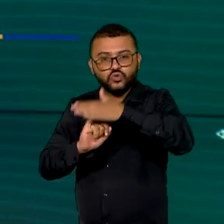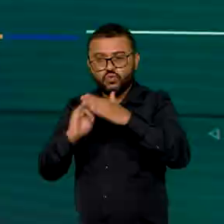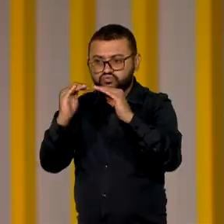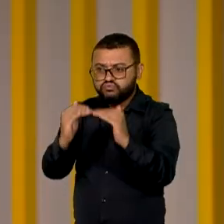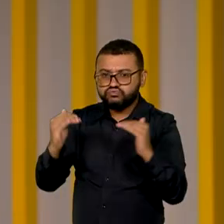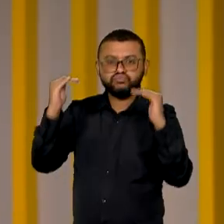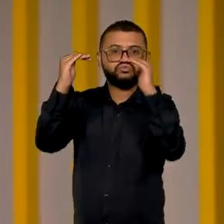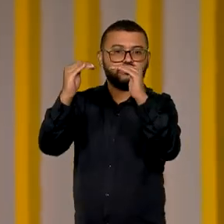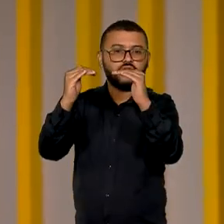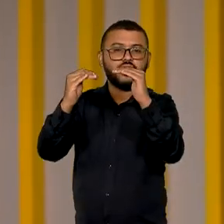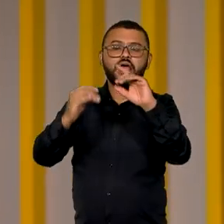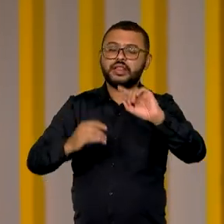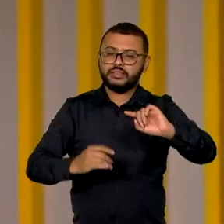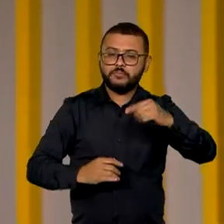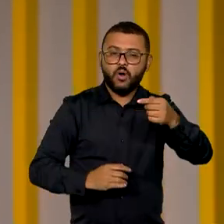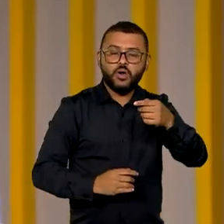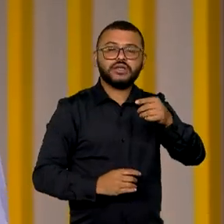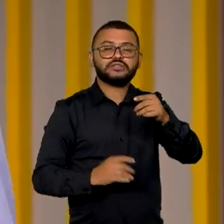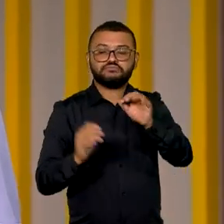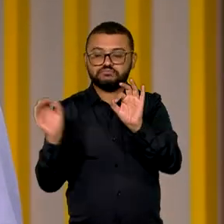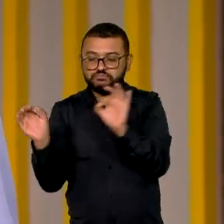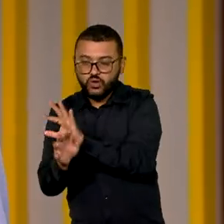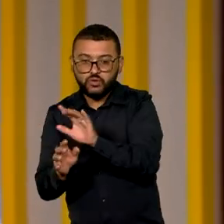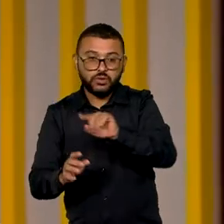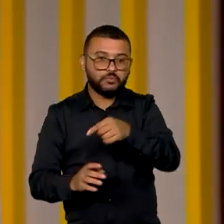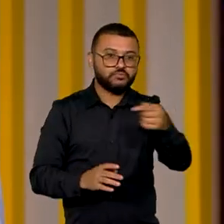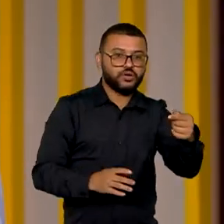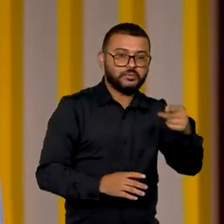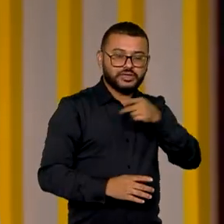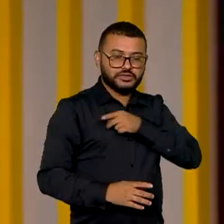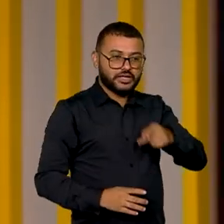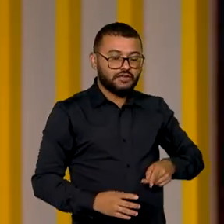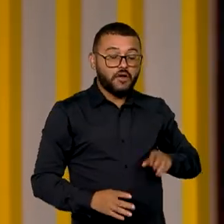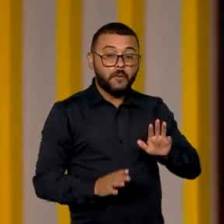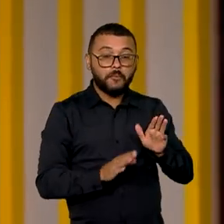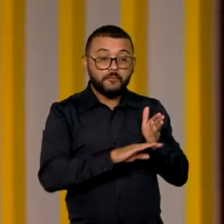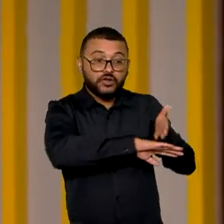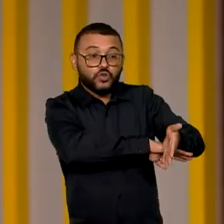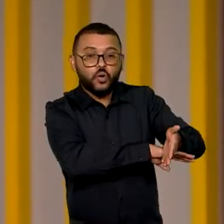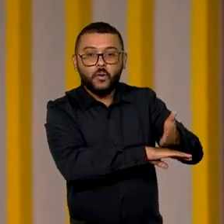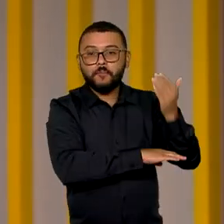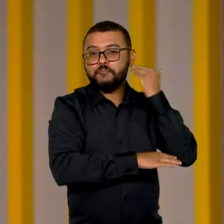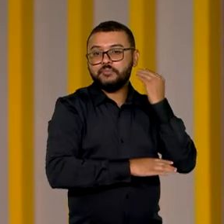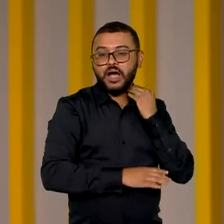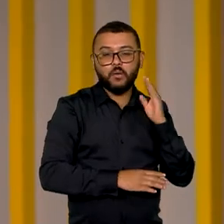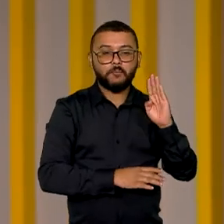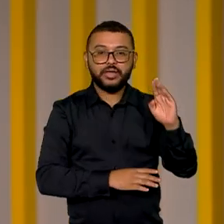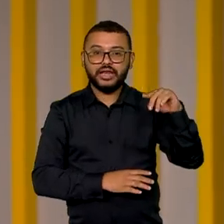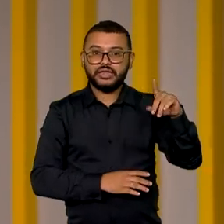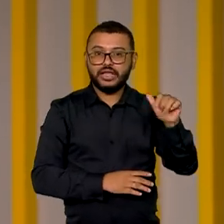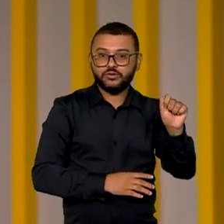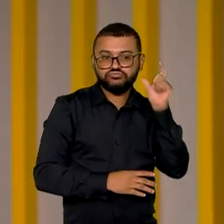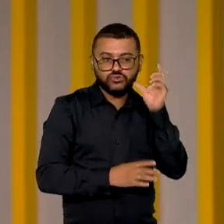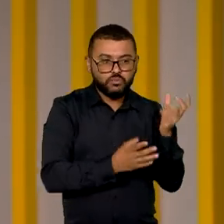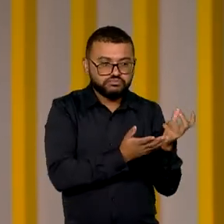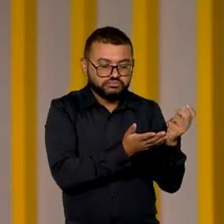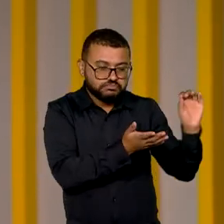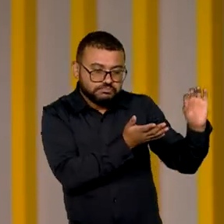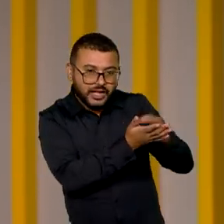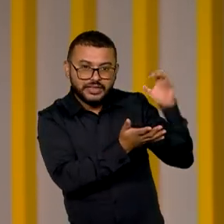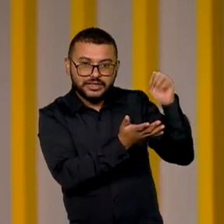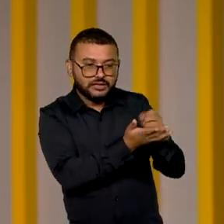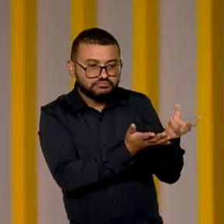superior. Depois, o presidente foi à sede do BNDES para assinar contratos de captação de recursos para obras